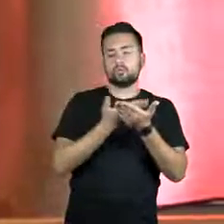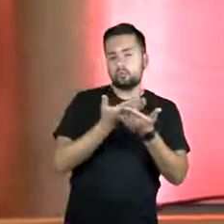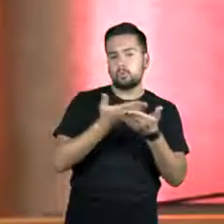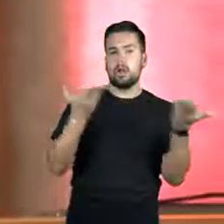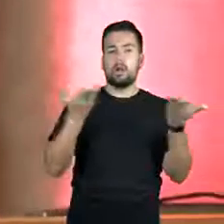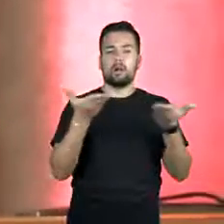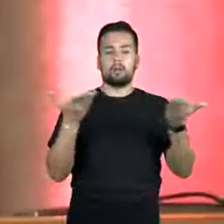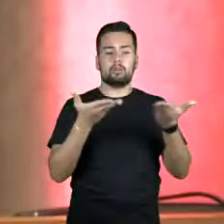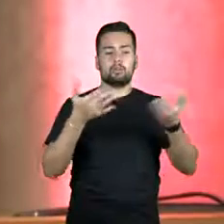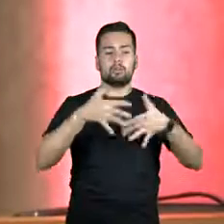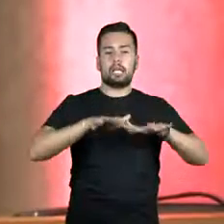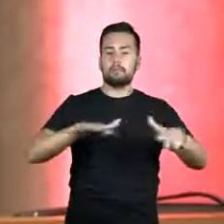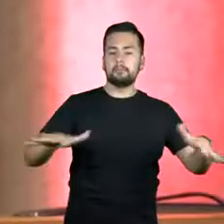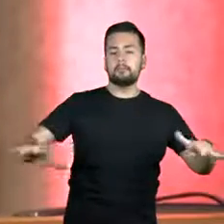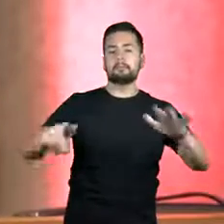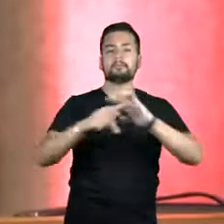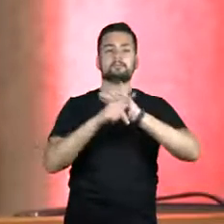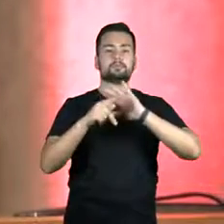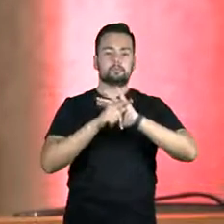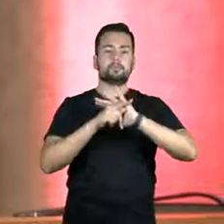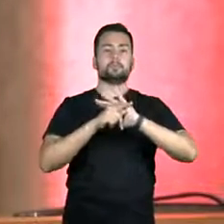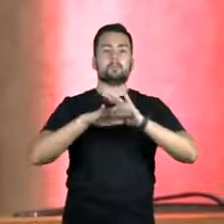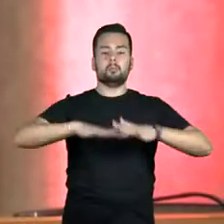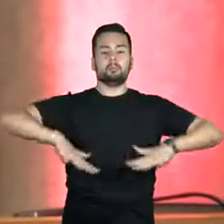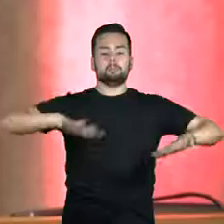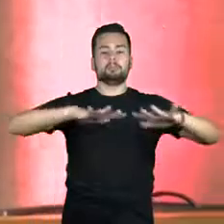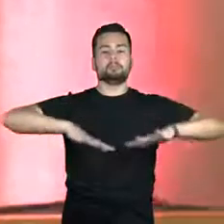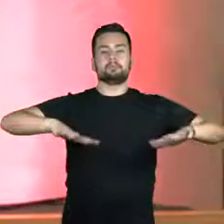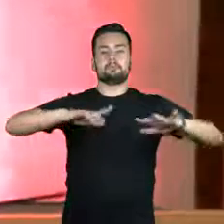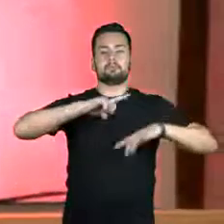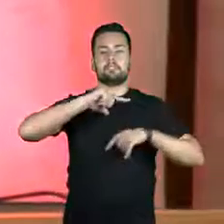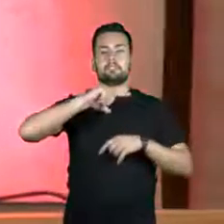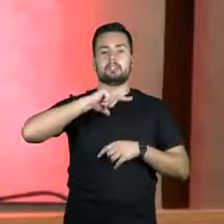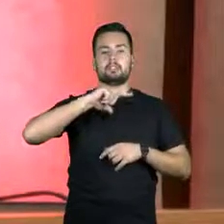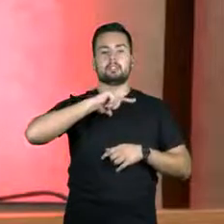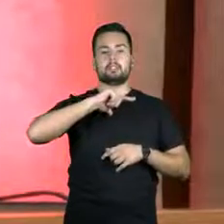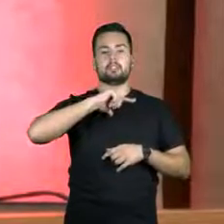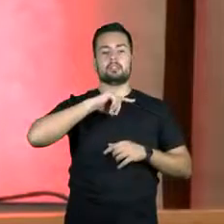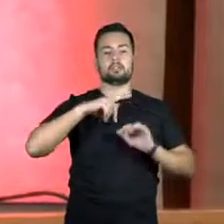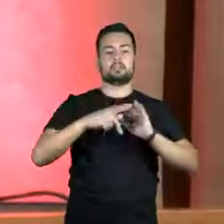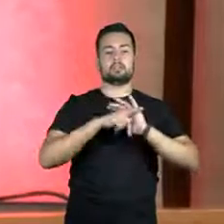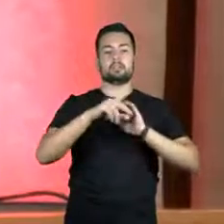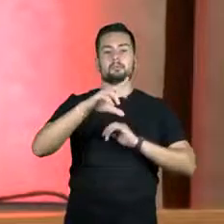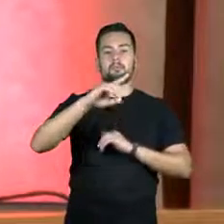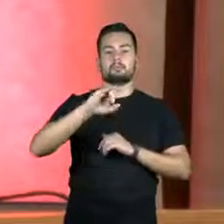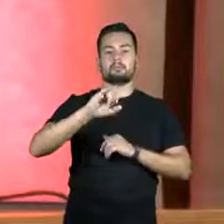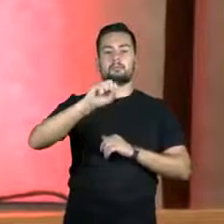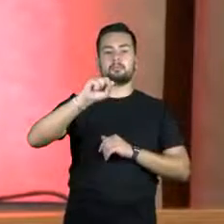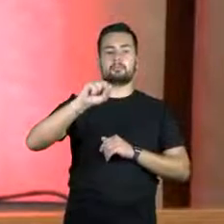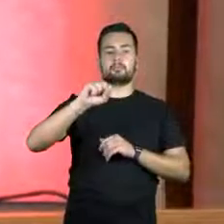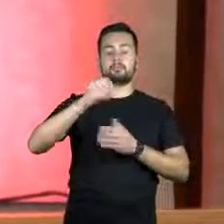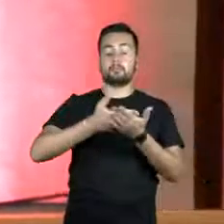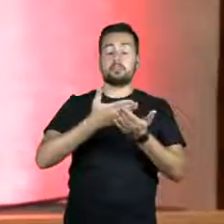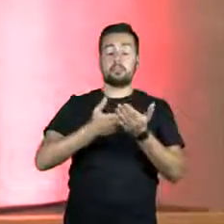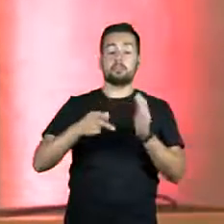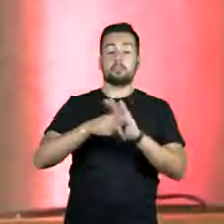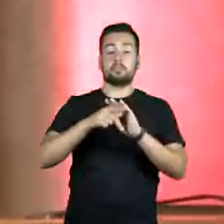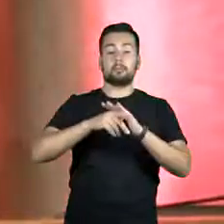Uma ramificação ali, uma área que abrange a disciplina de mecânica dos solos, tá? Uma